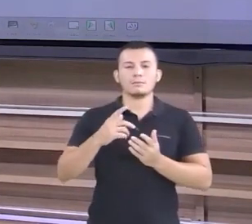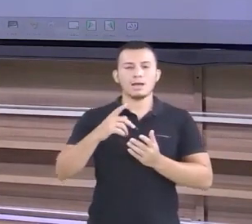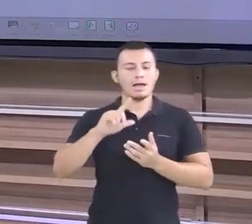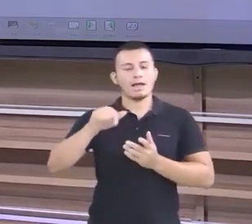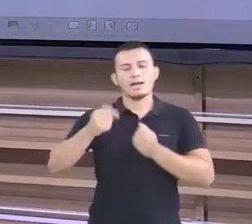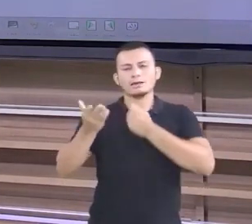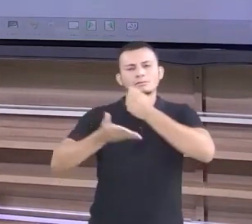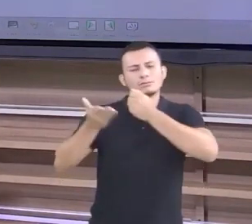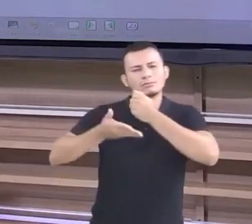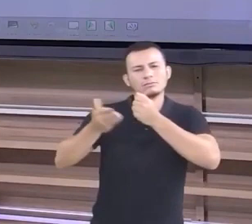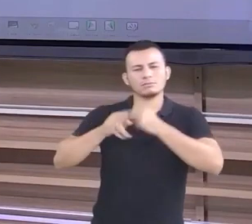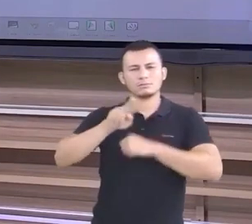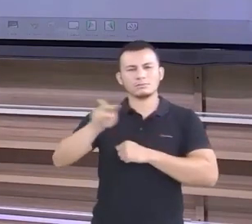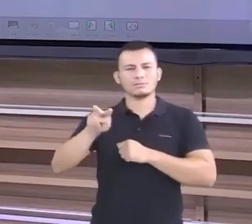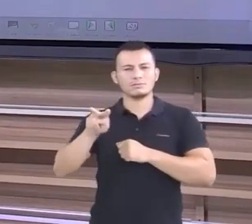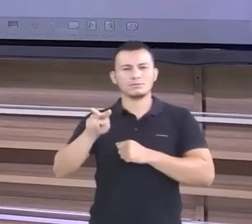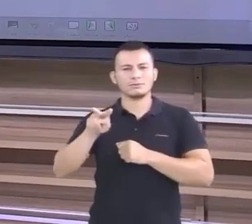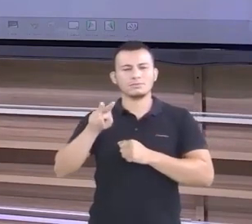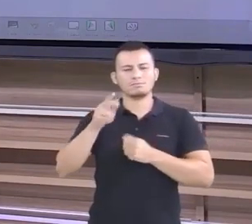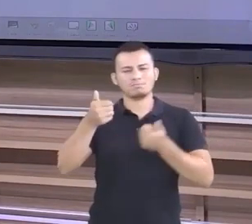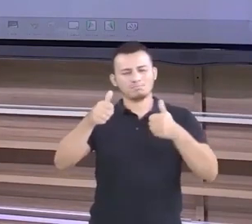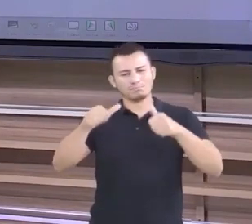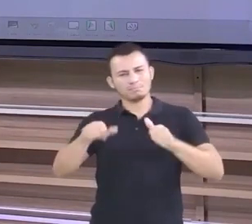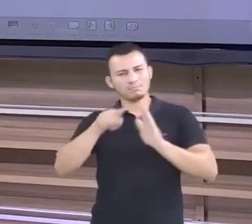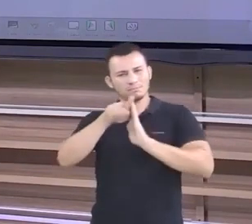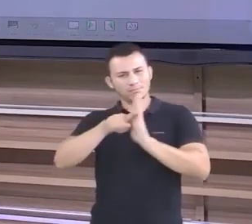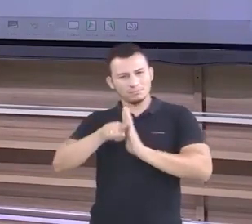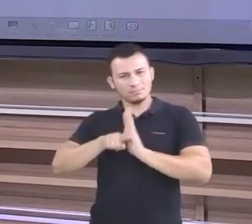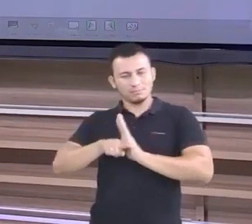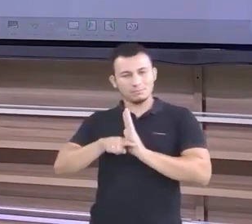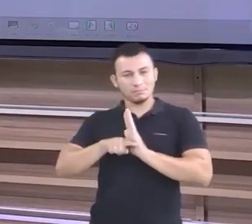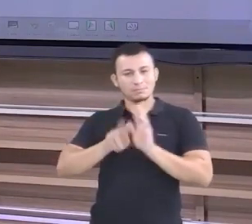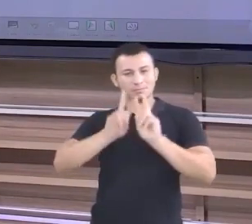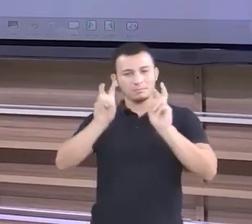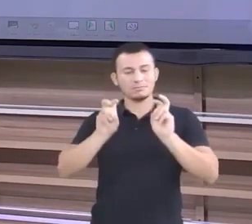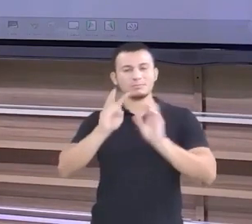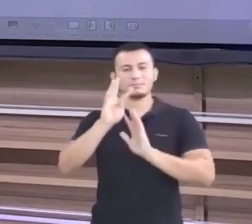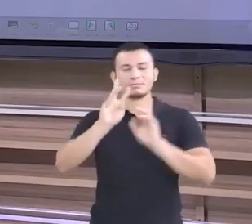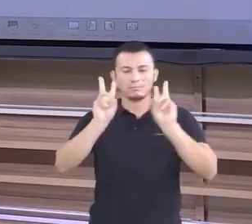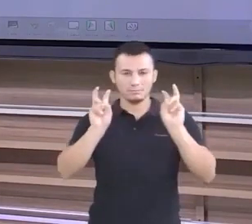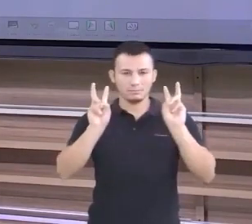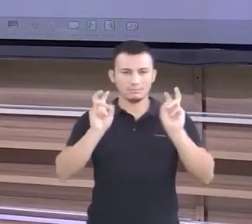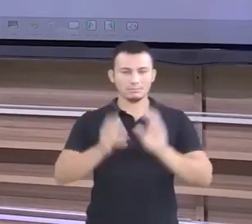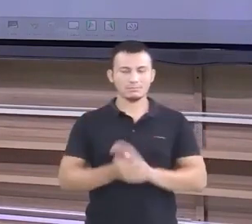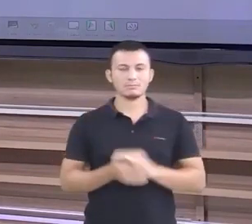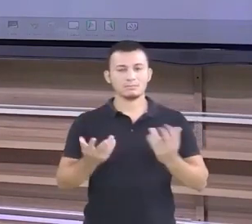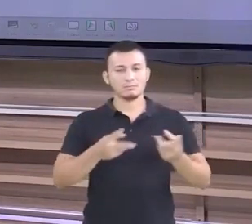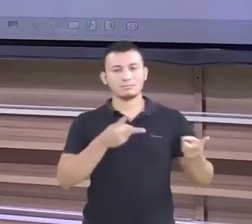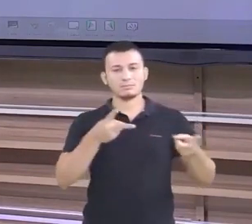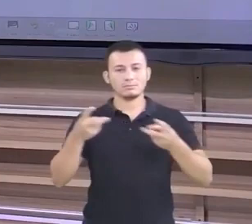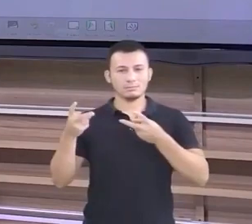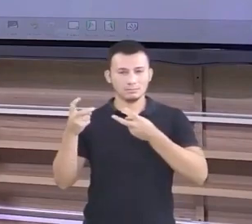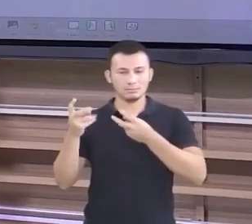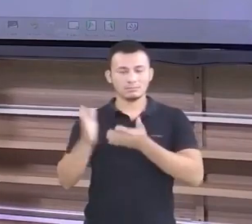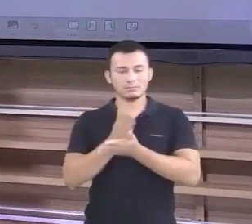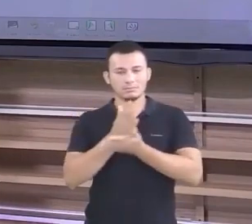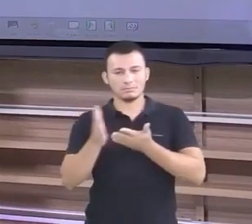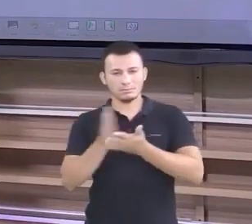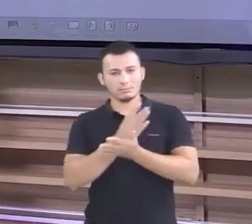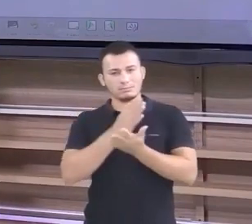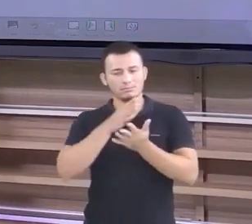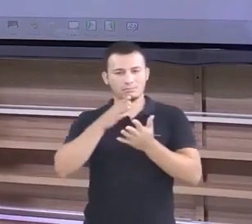base para que a gente faça algumas análises sobre o assunto de hoje. Nós vamos agora observar alguns elementos